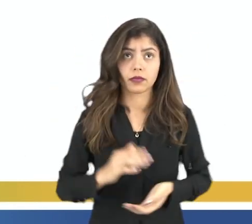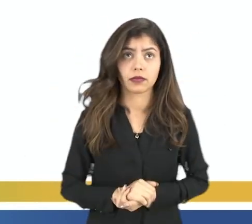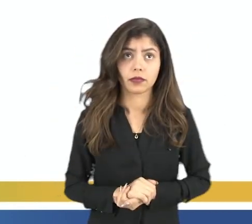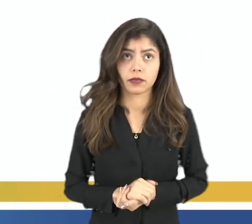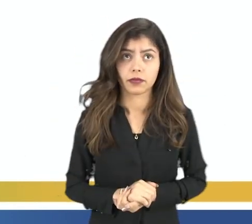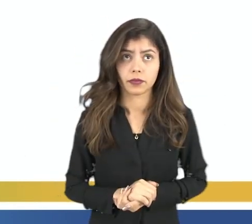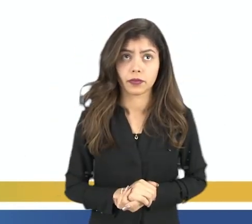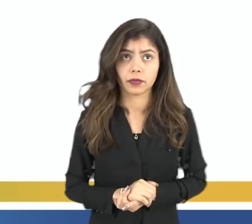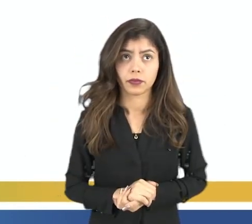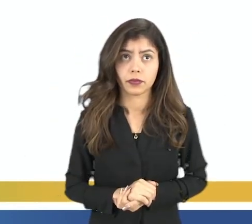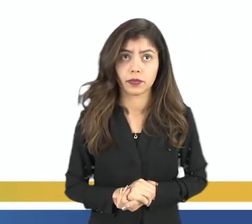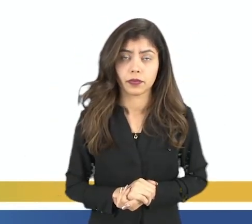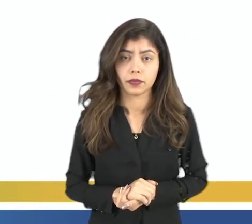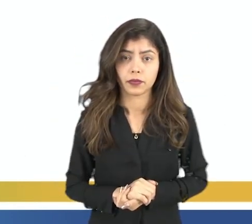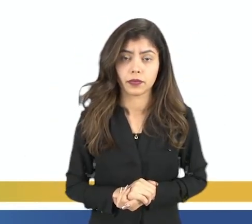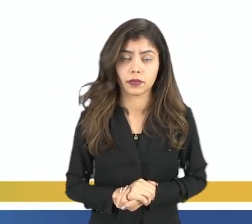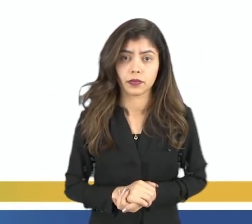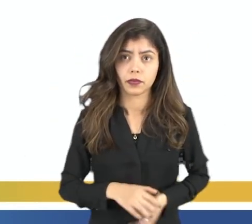back,